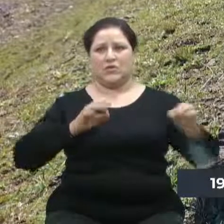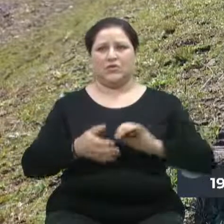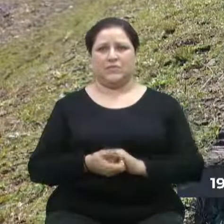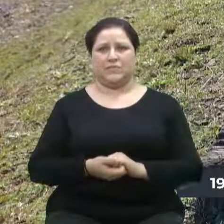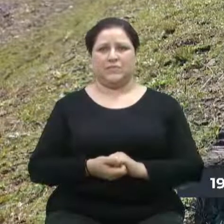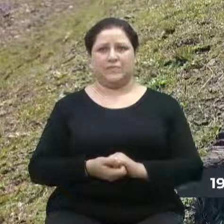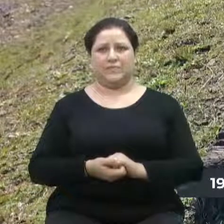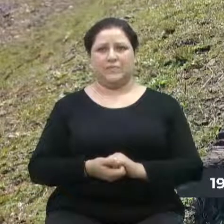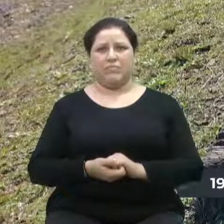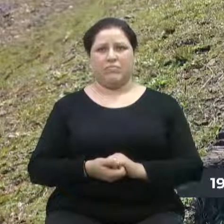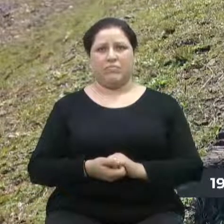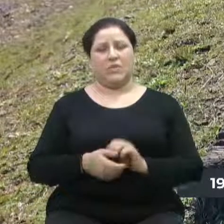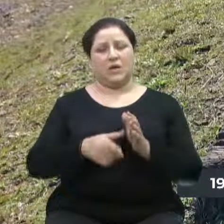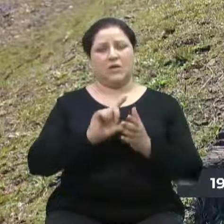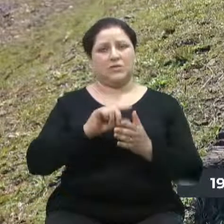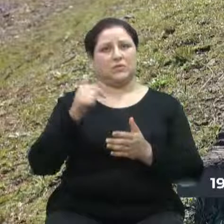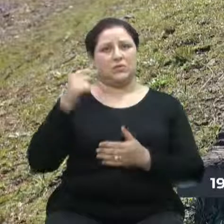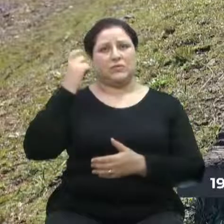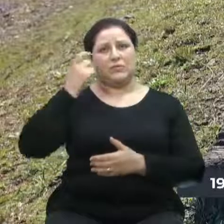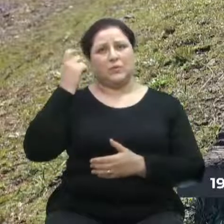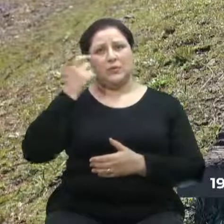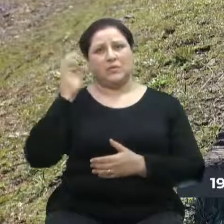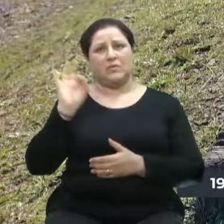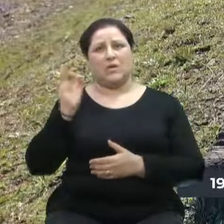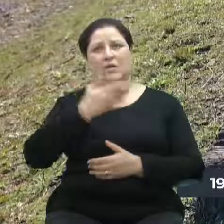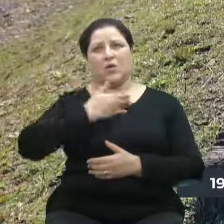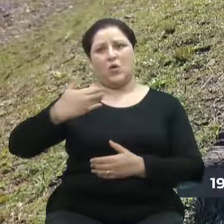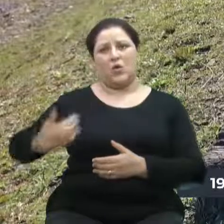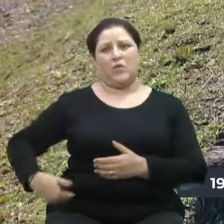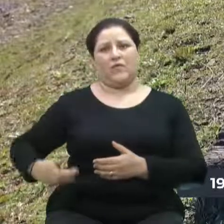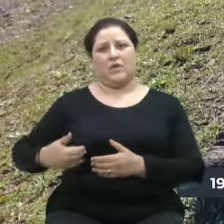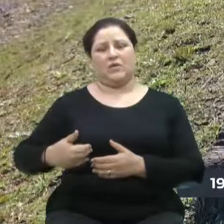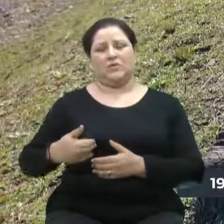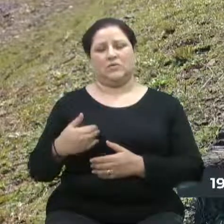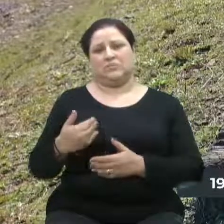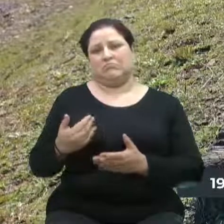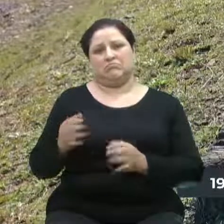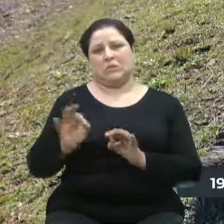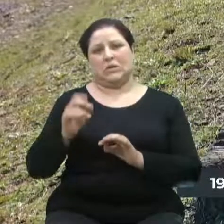ele não teve essa preocupação de nenhum governador até hoje.